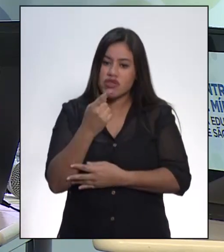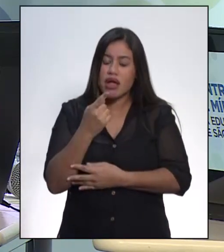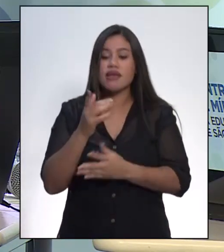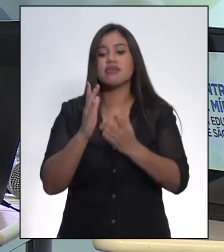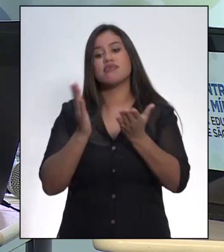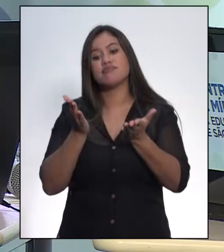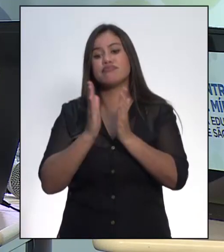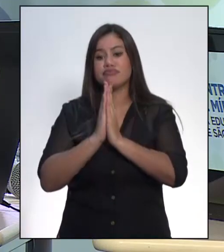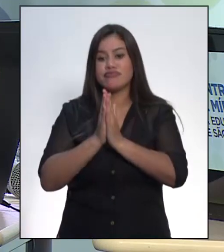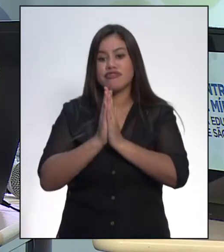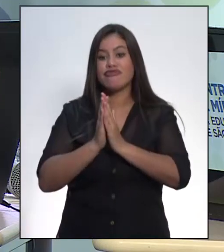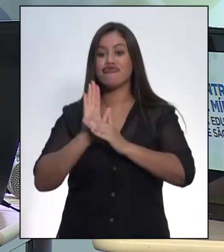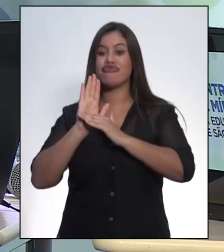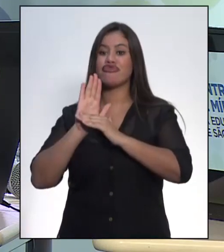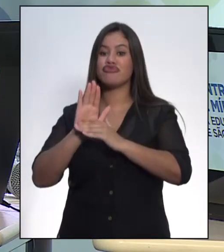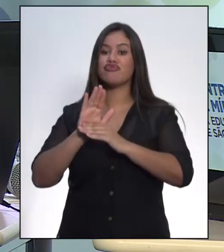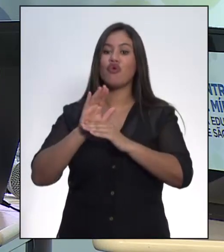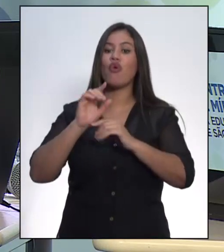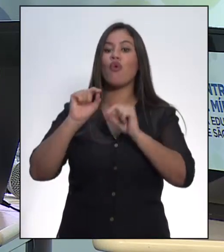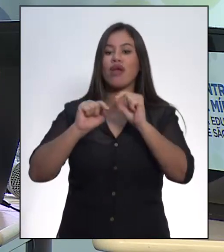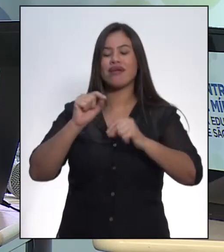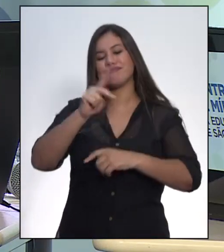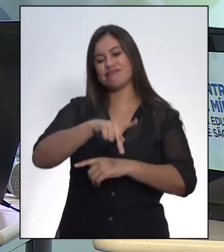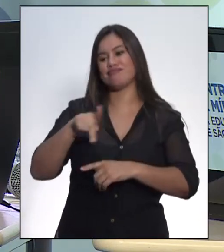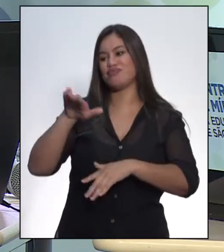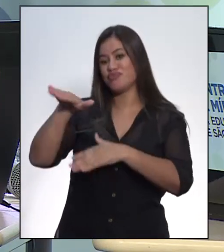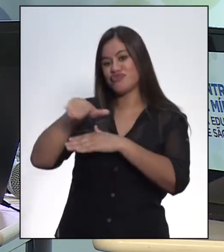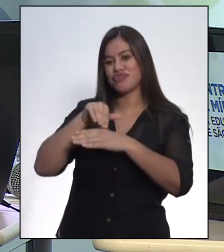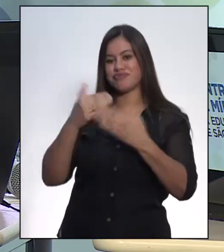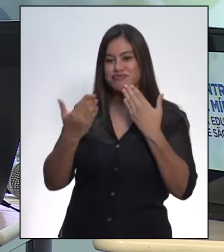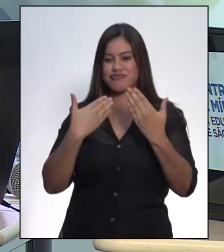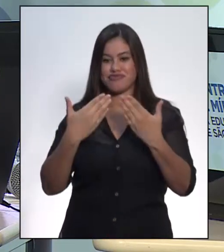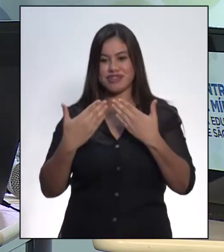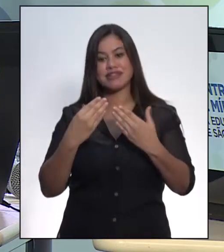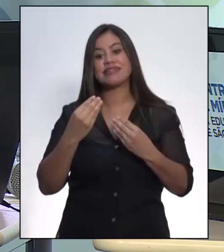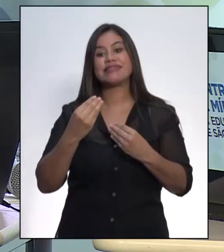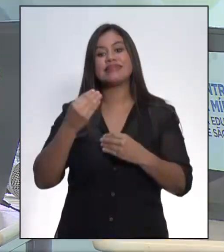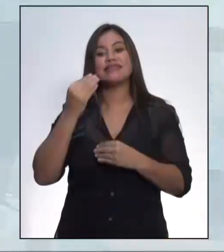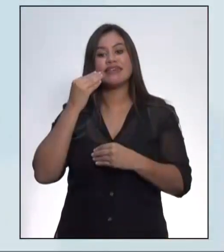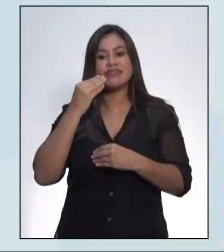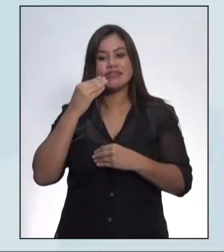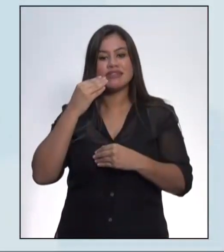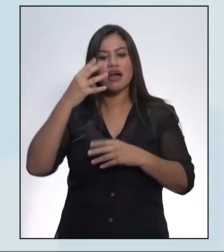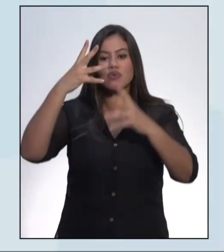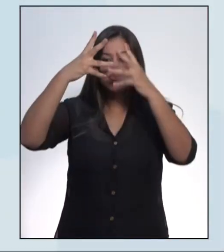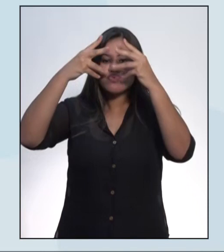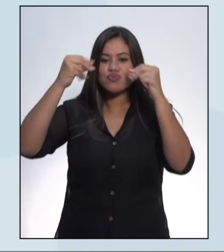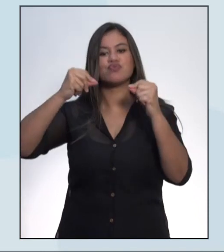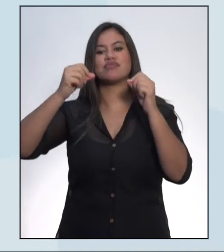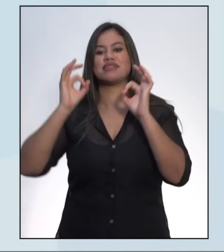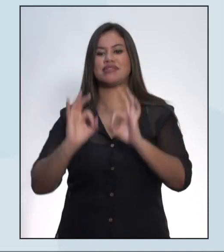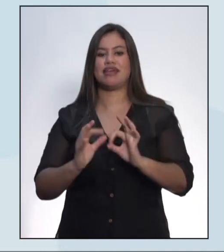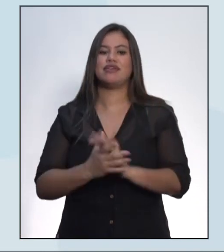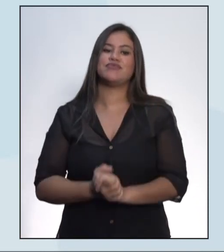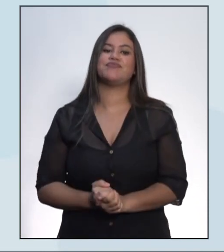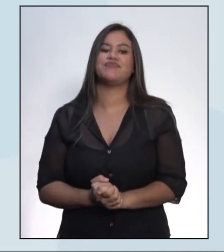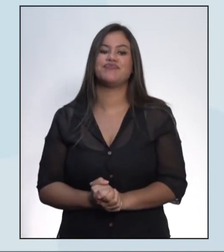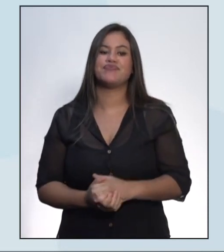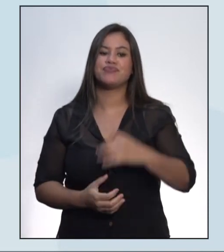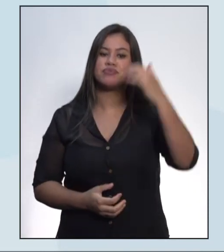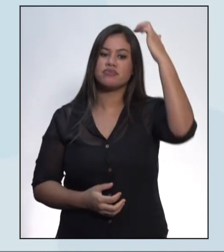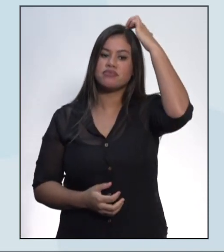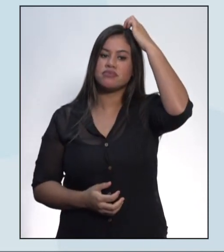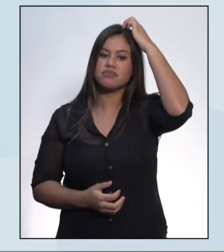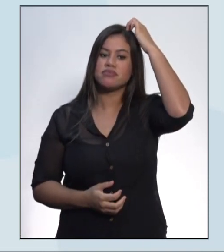tentar zerar, se possível, todas essas dúvidas. Realizar as atividades propostas. Então, no decorrer das aulas, vão